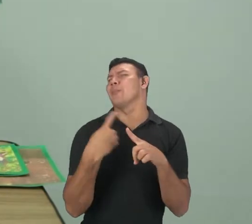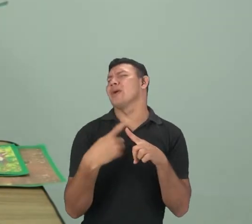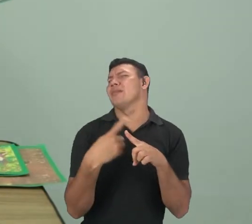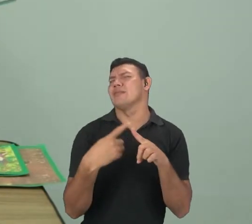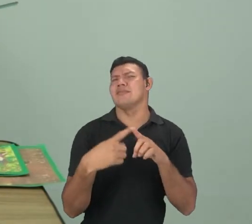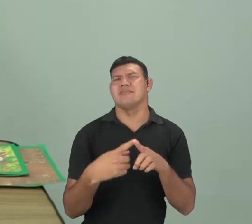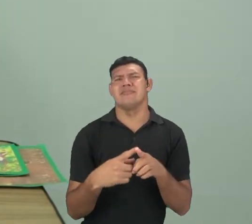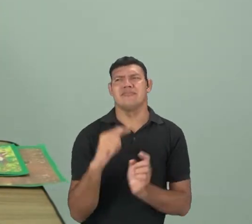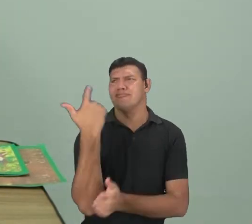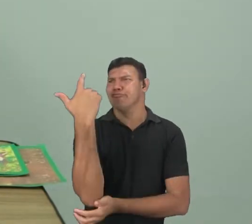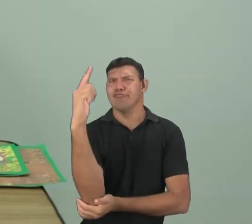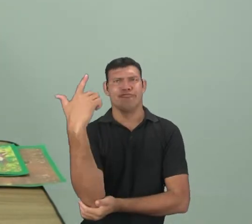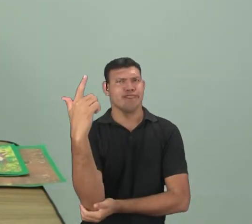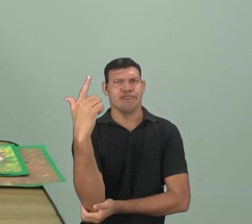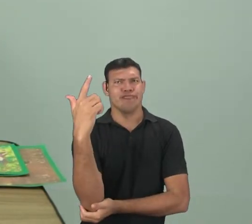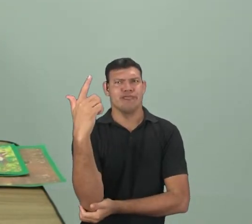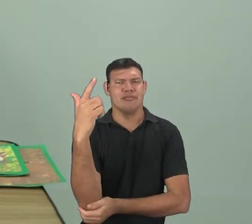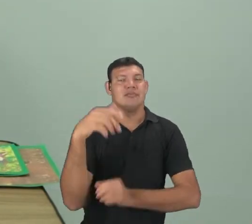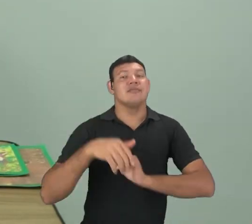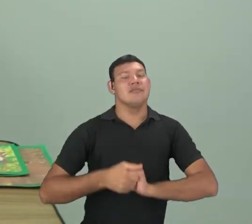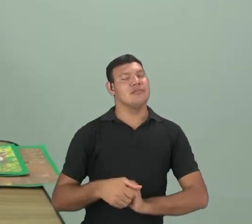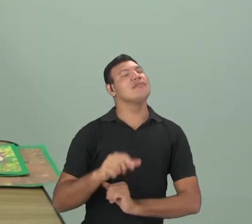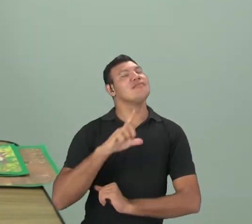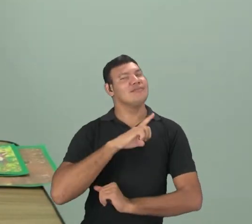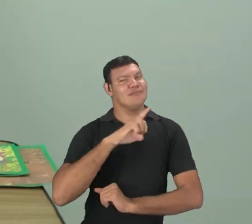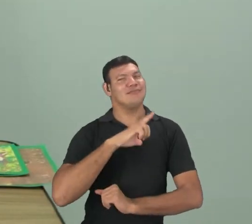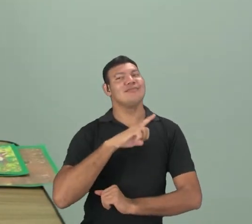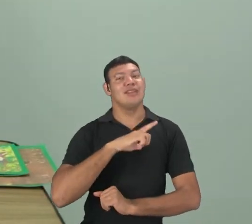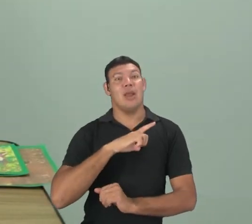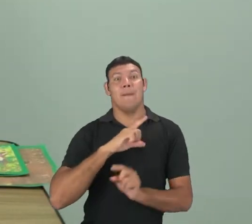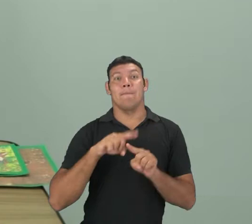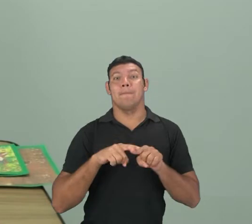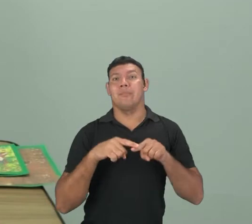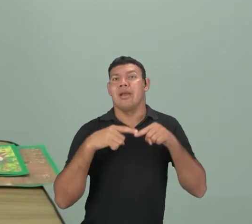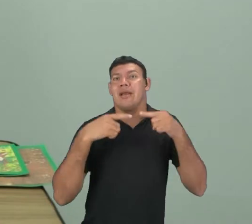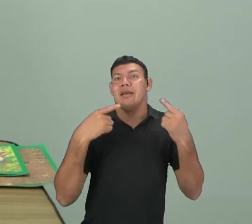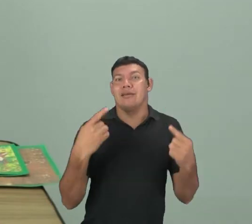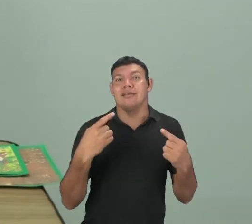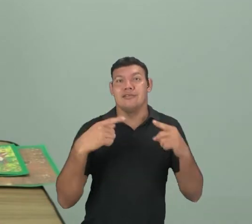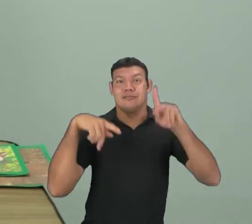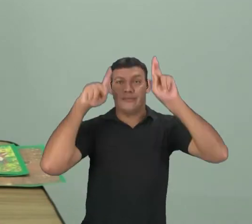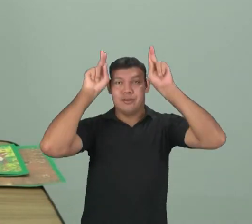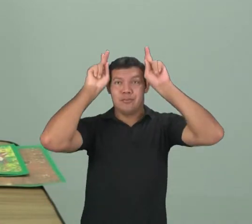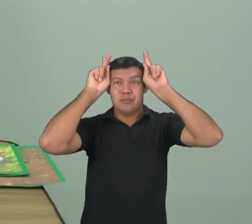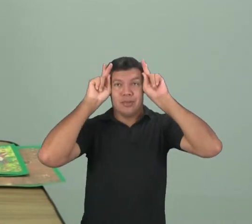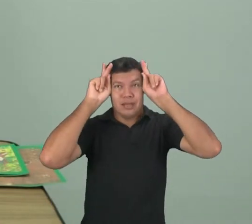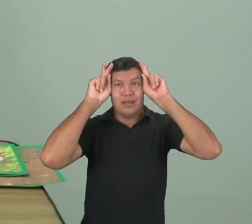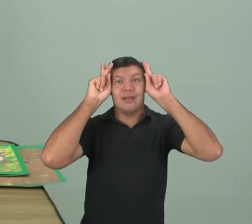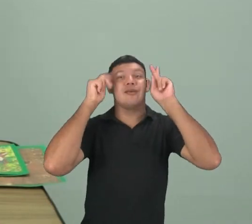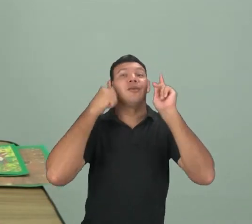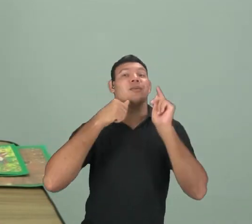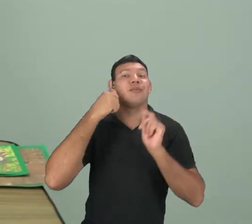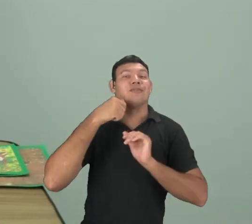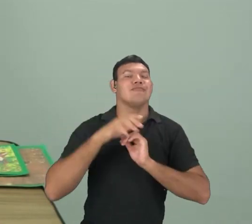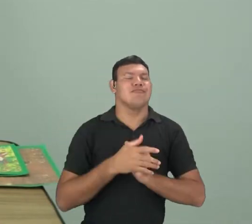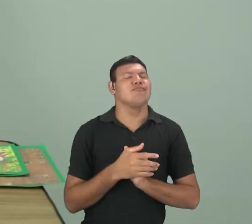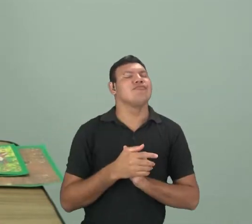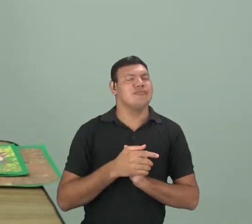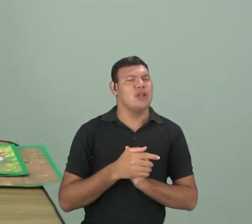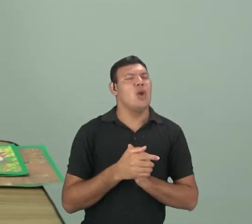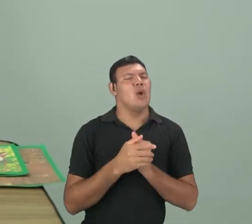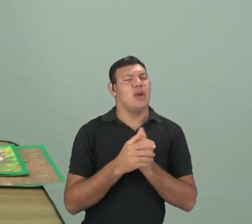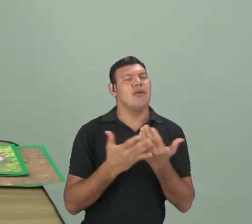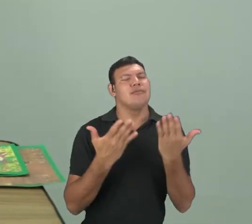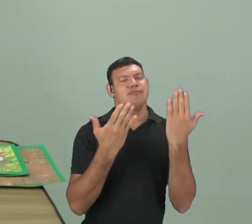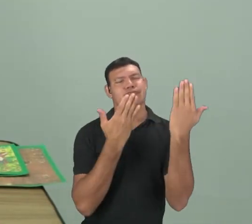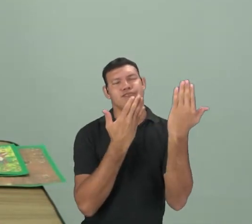não tinha princesa? Não, tinha princesa, mas não tinha, né, uma princesa que ele achasse que realmente